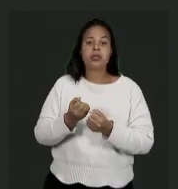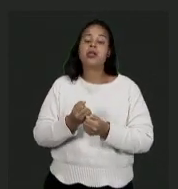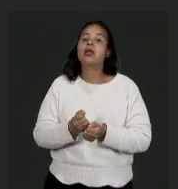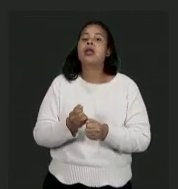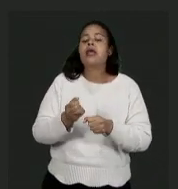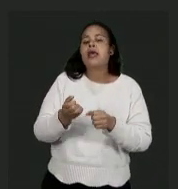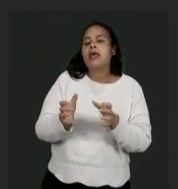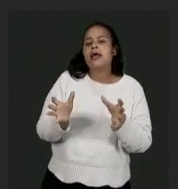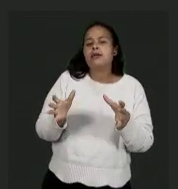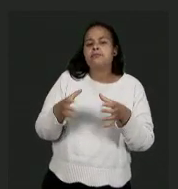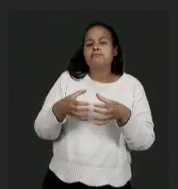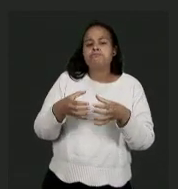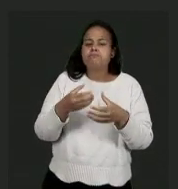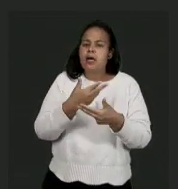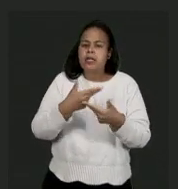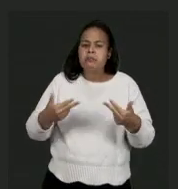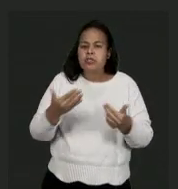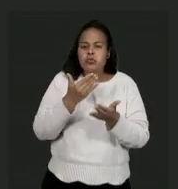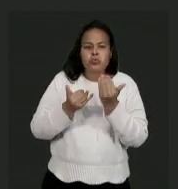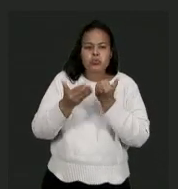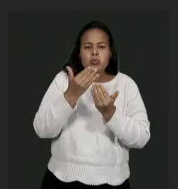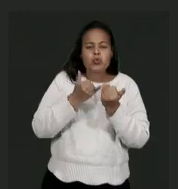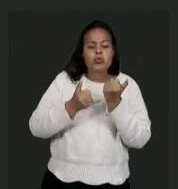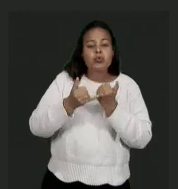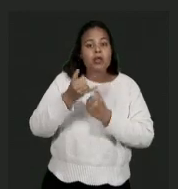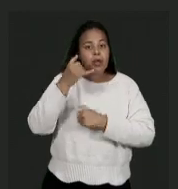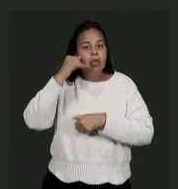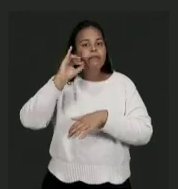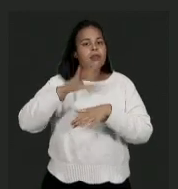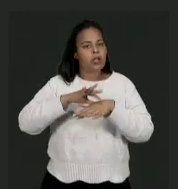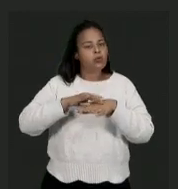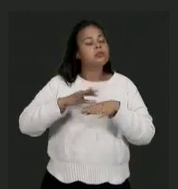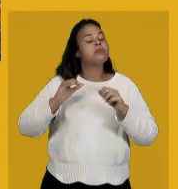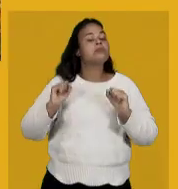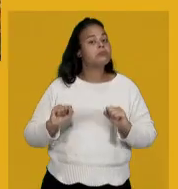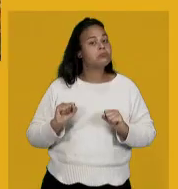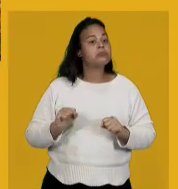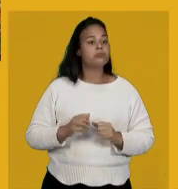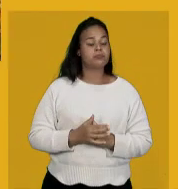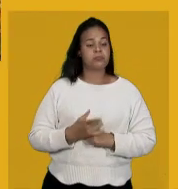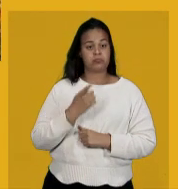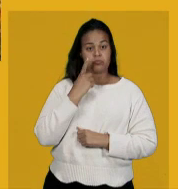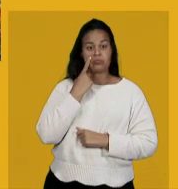uso deles, eles vão prevenir várias doenças. Vamos ver?